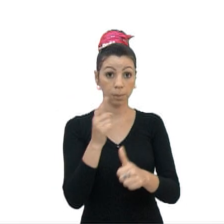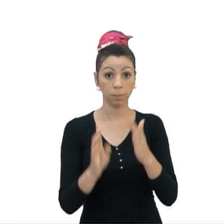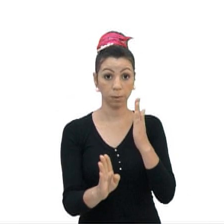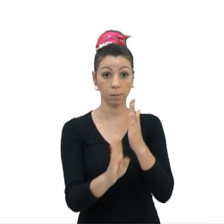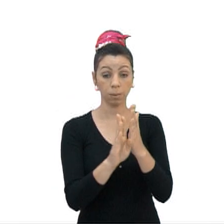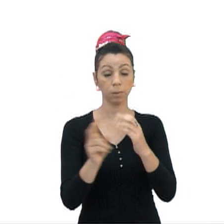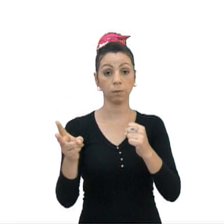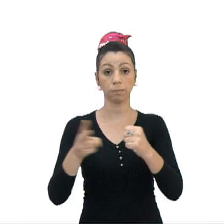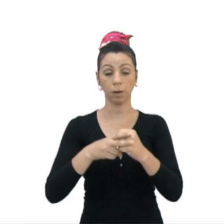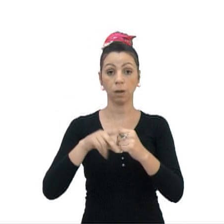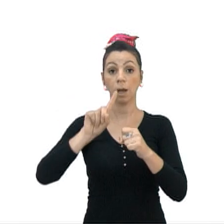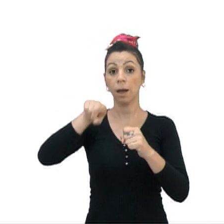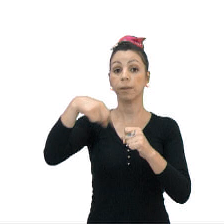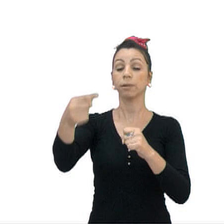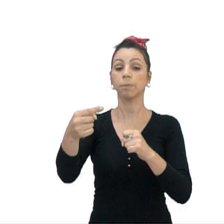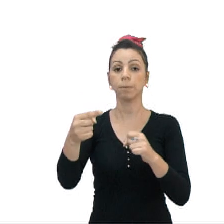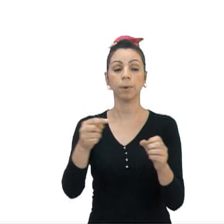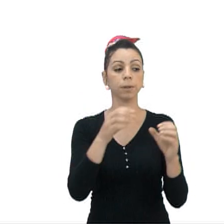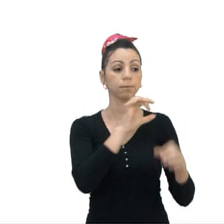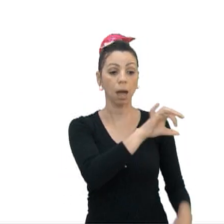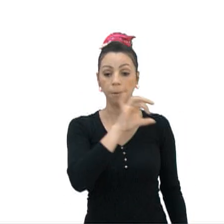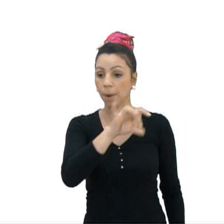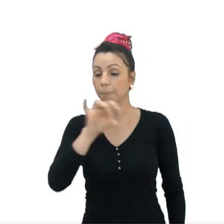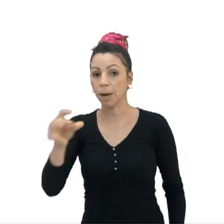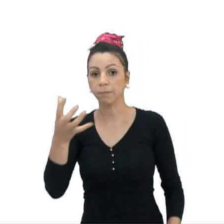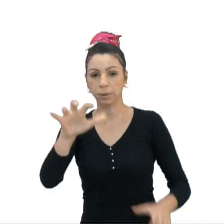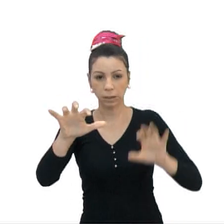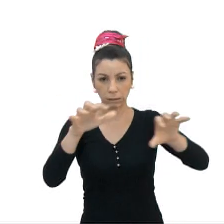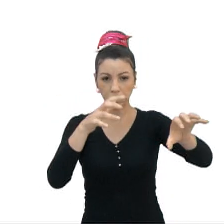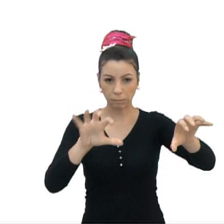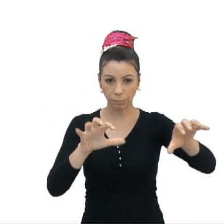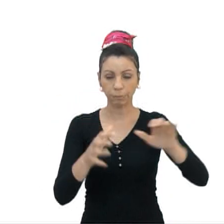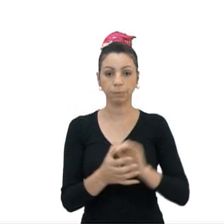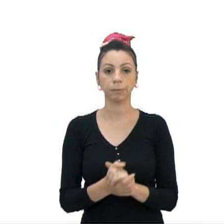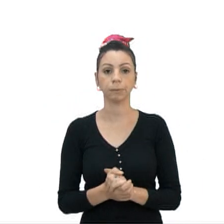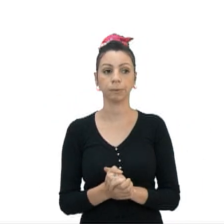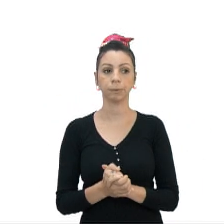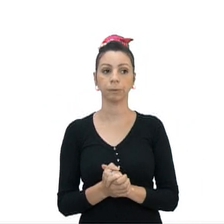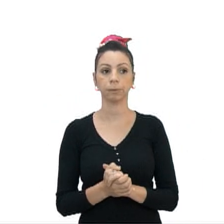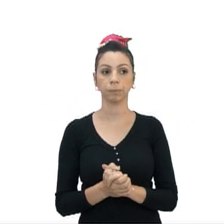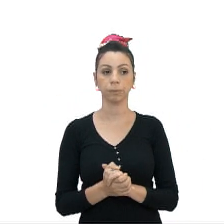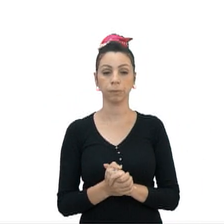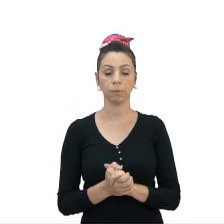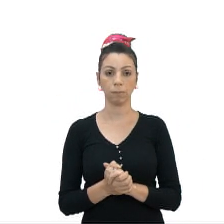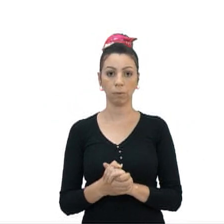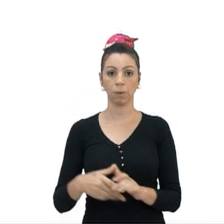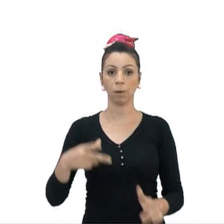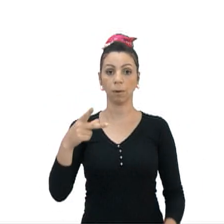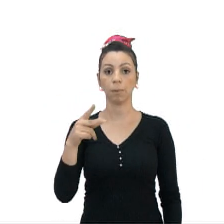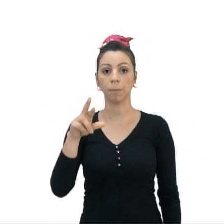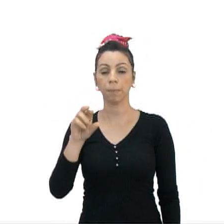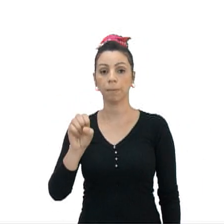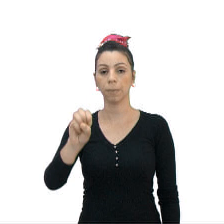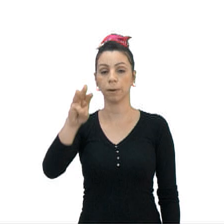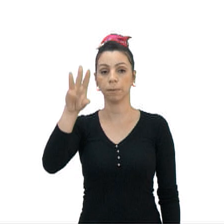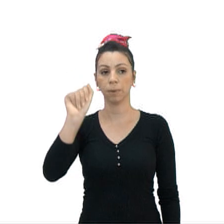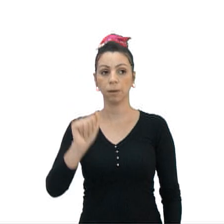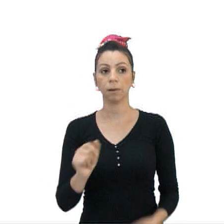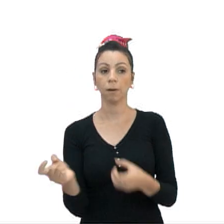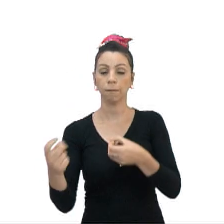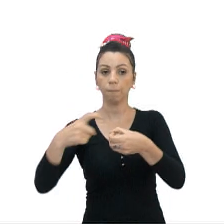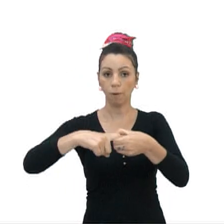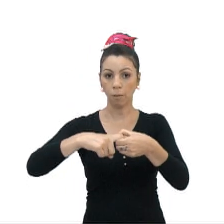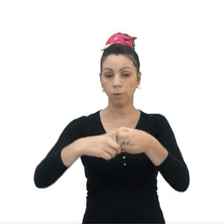verbos. Depois a gente classifica dentro desses modos, certo? Primeiro, permita é um verbo,